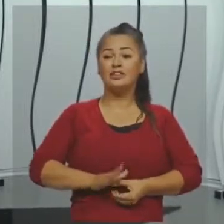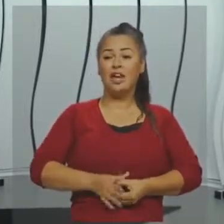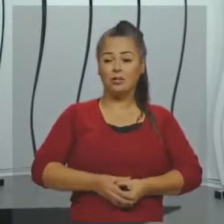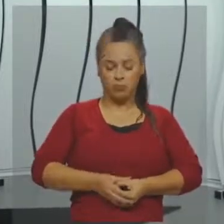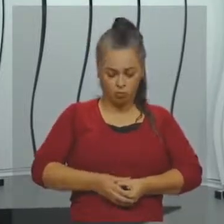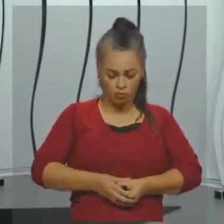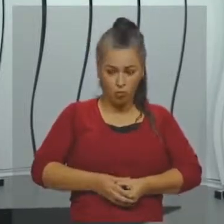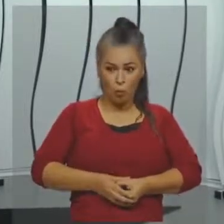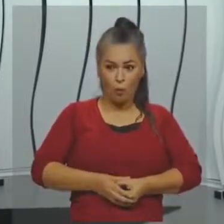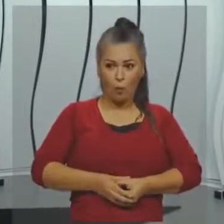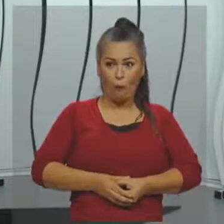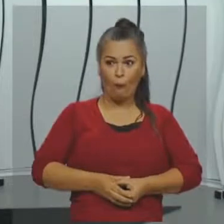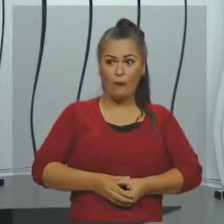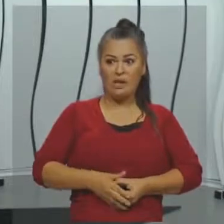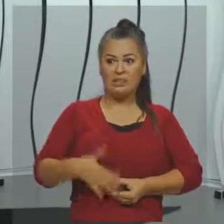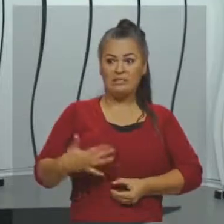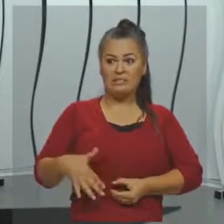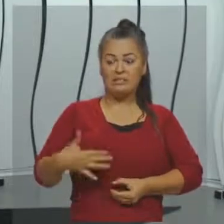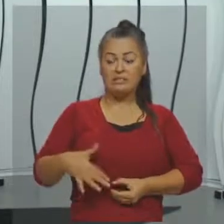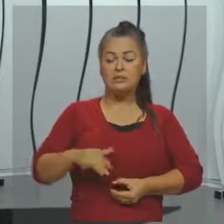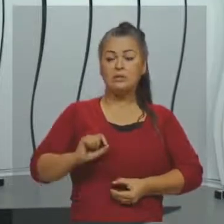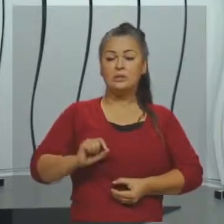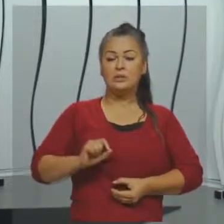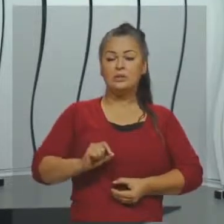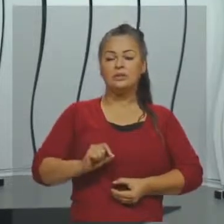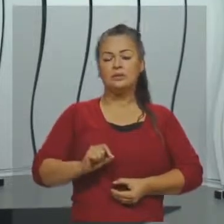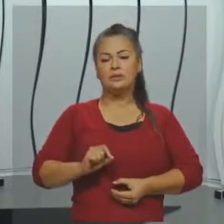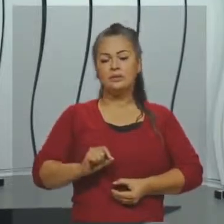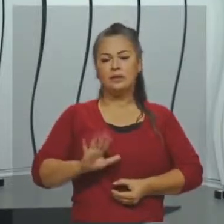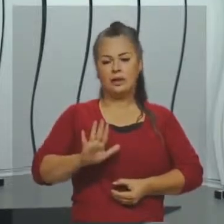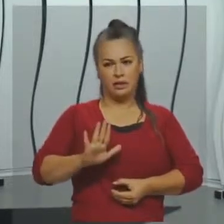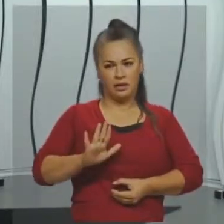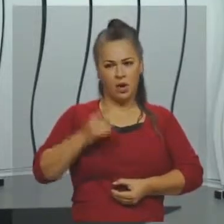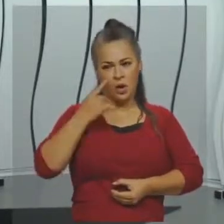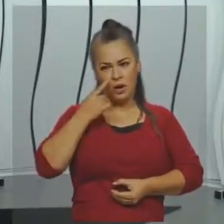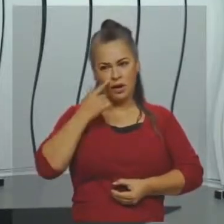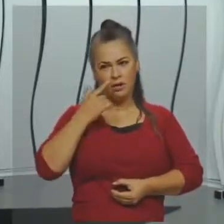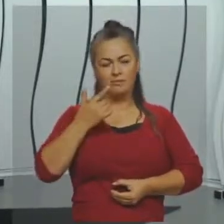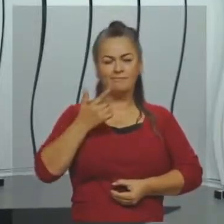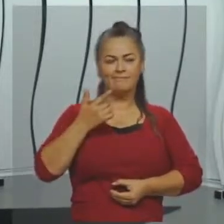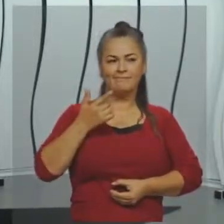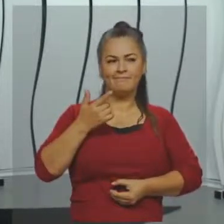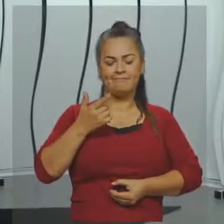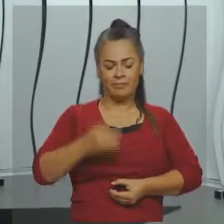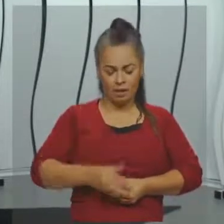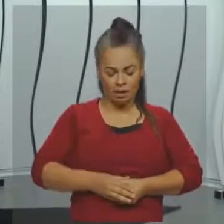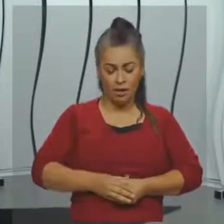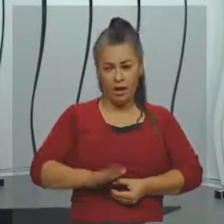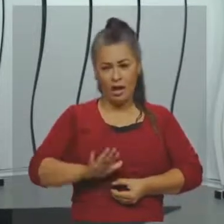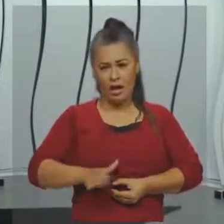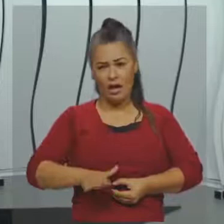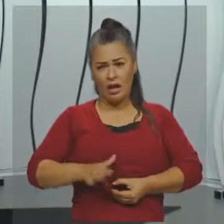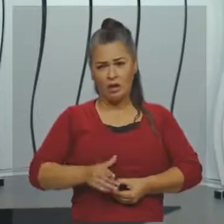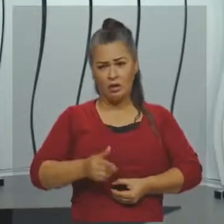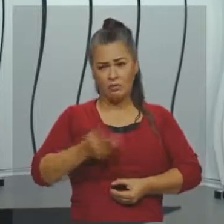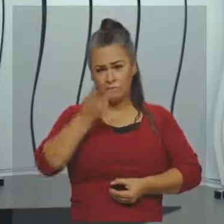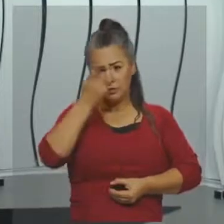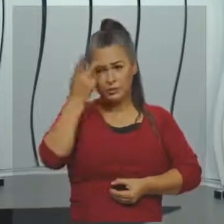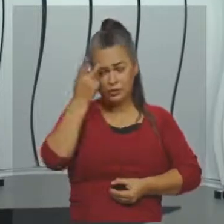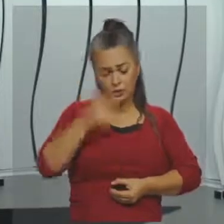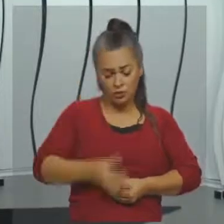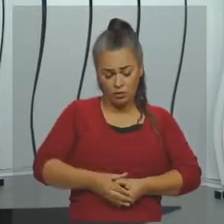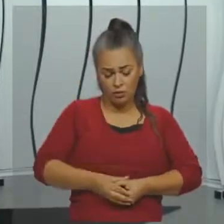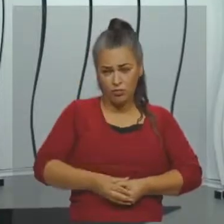200 ml. Isso vai variar de pessoa para pessoa, que fique claro isso, tá? Não é todas as pessoas que vão guardar 300